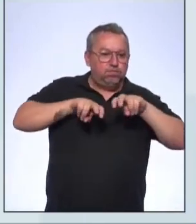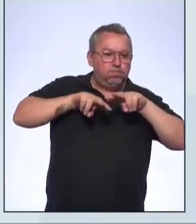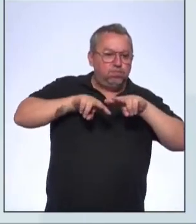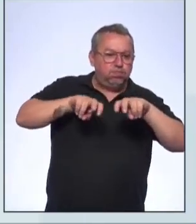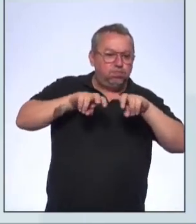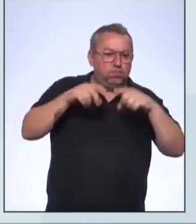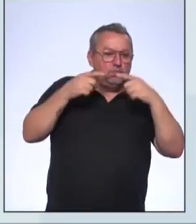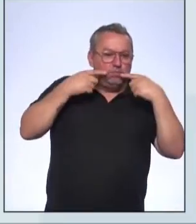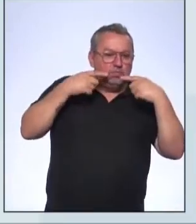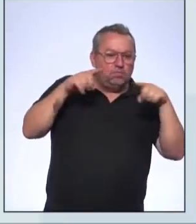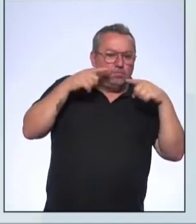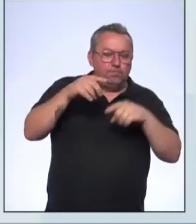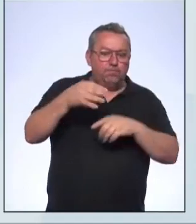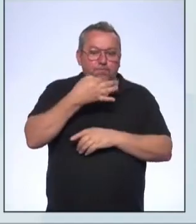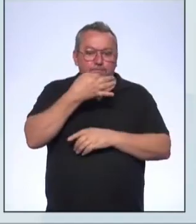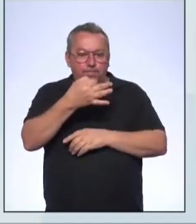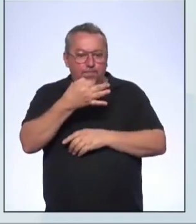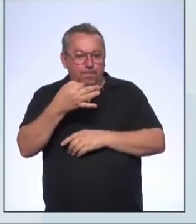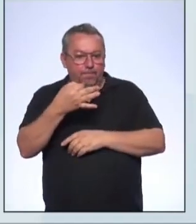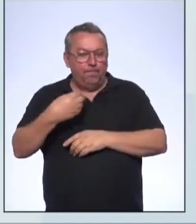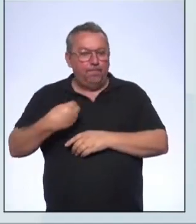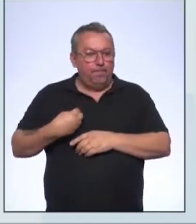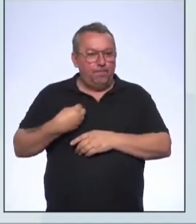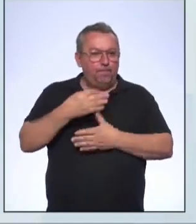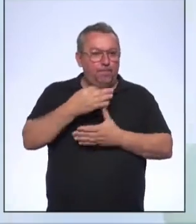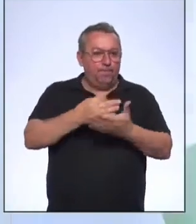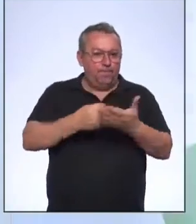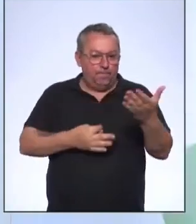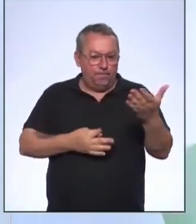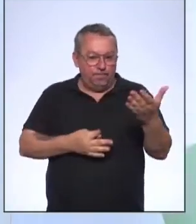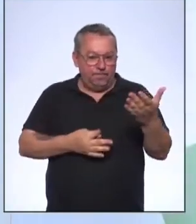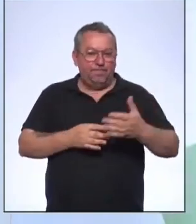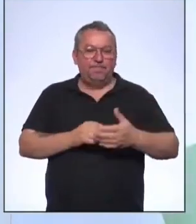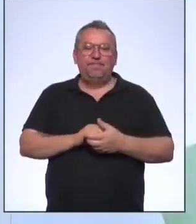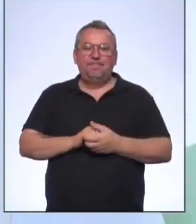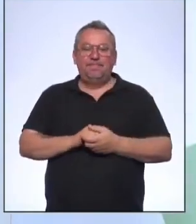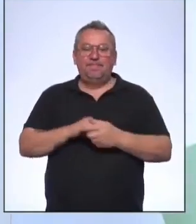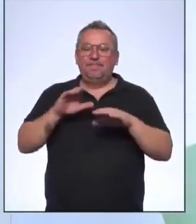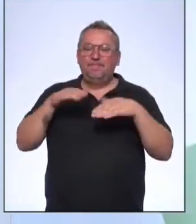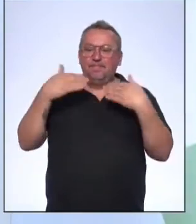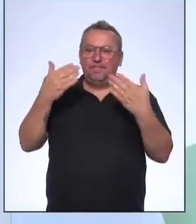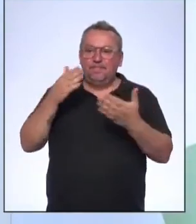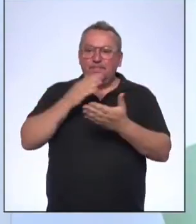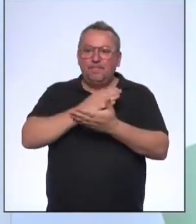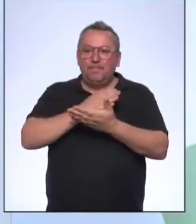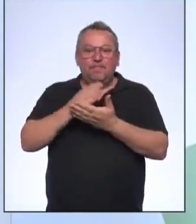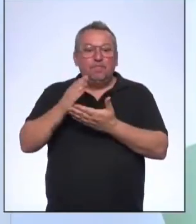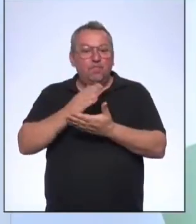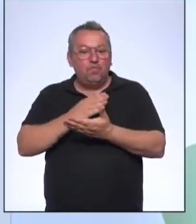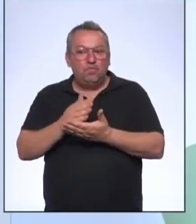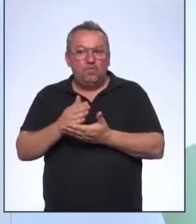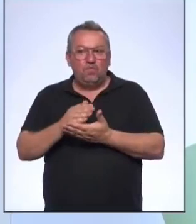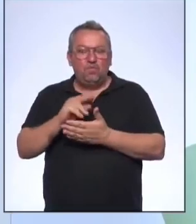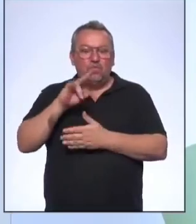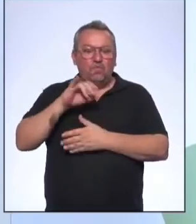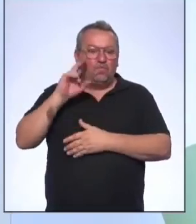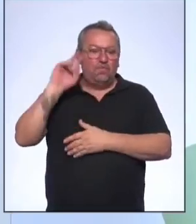explorar a criticidade e opinião presentes nos textos. Então, para a gente começar, a gente